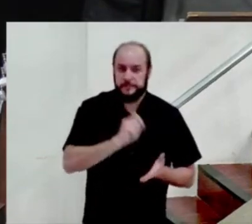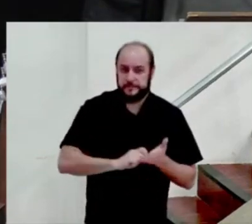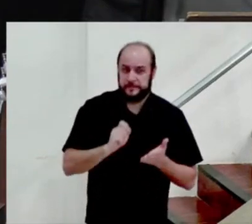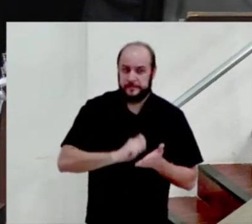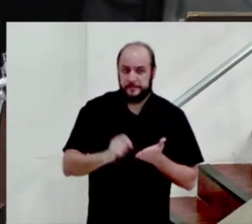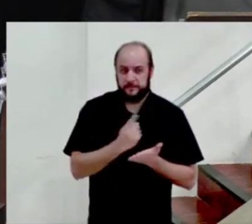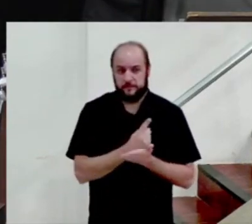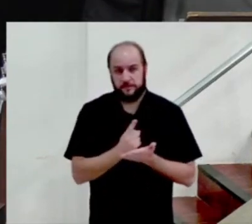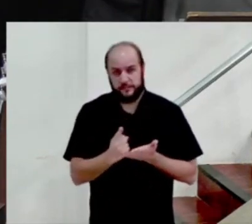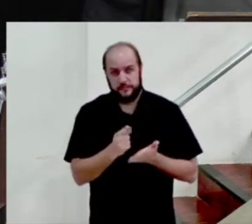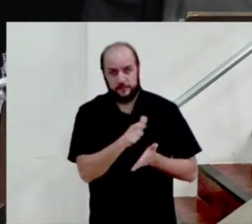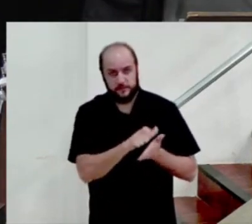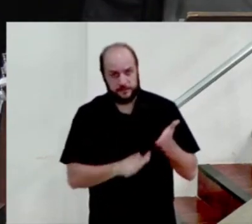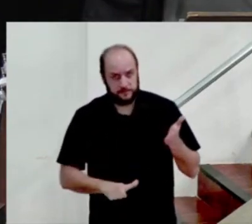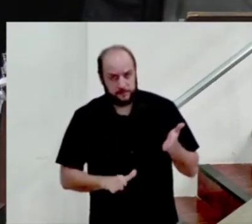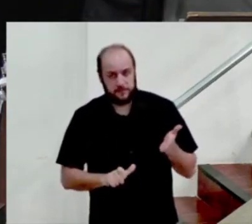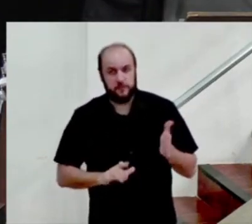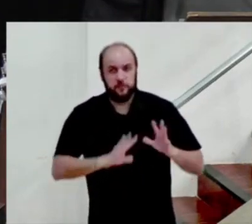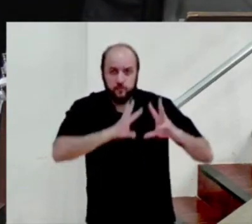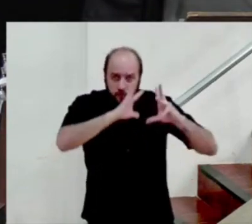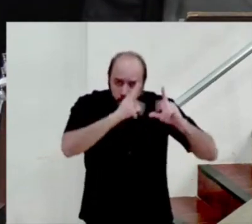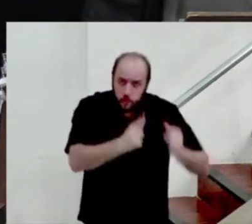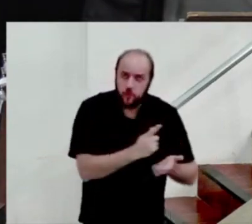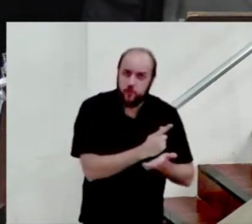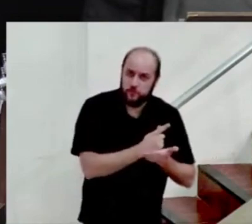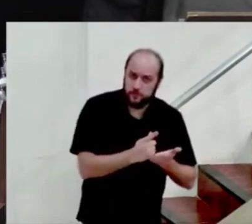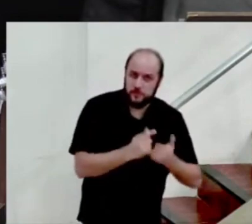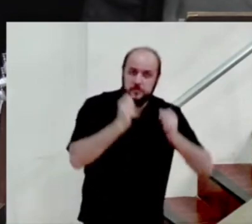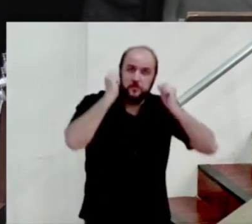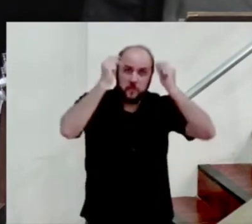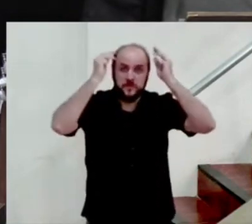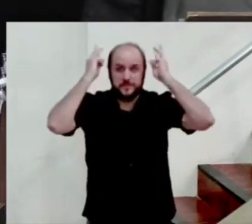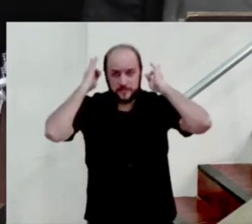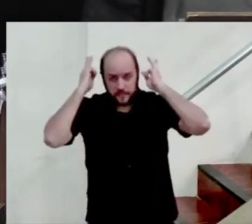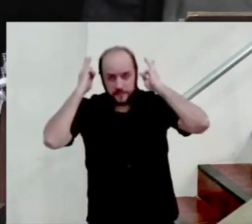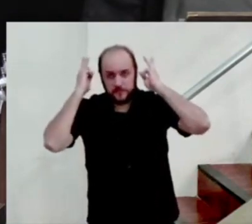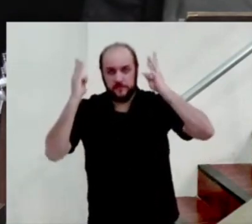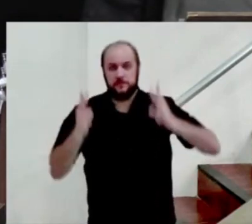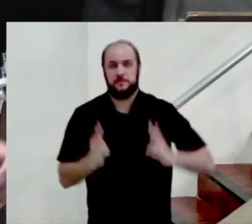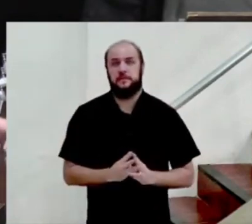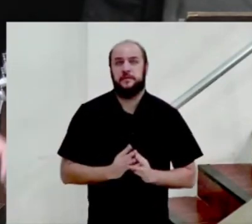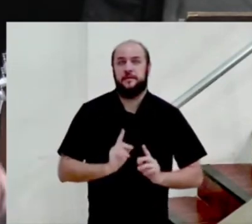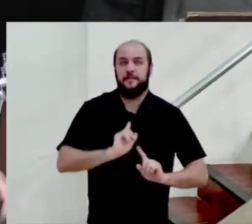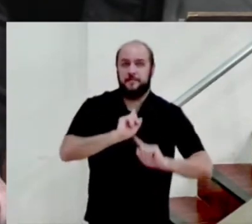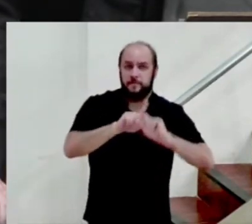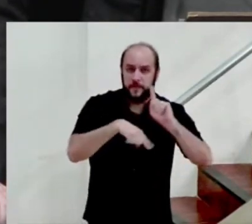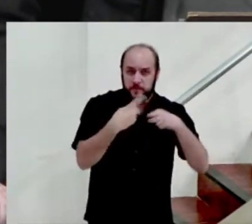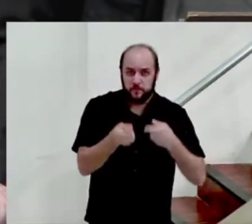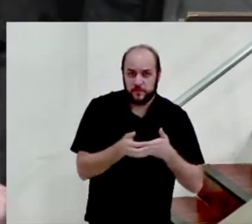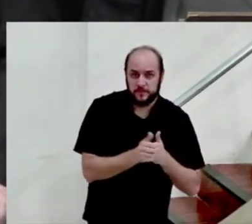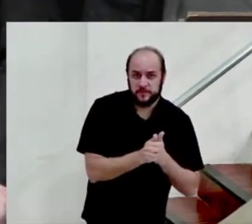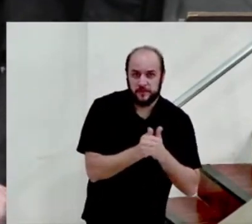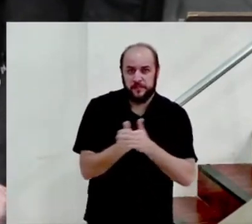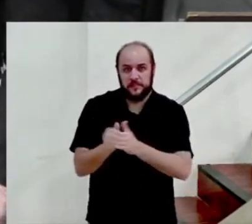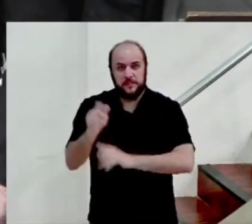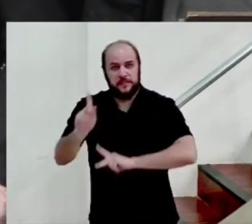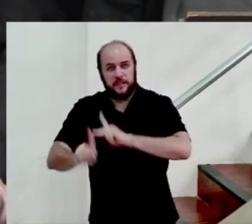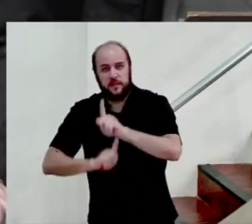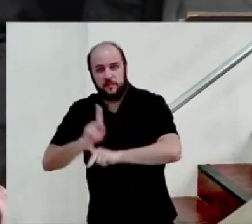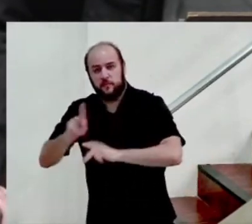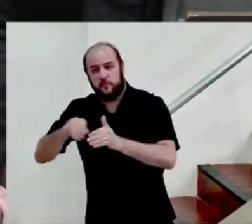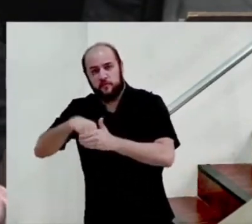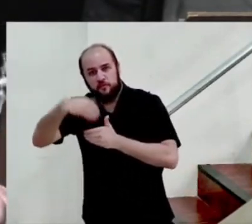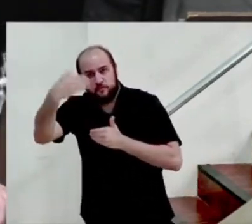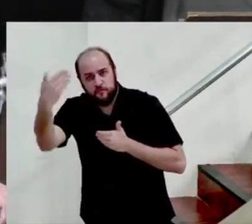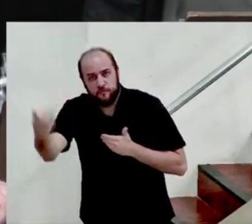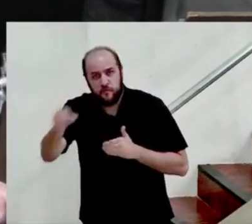este capítulo, assim como todo o livro de Gênesis, foi Moisés, após ter conduzido o povo hebreu para fora do